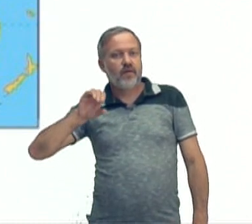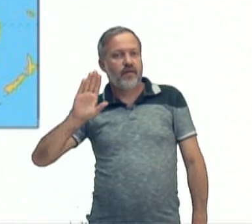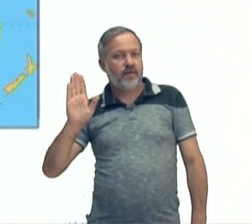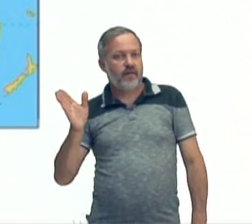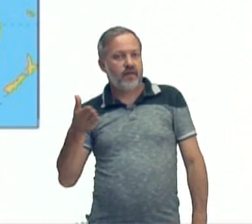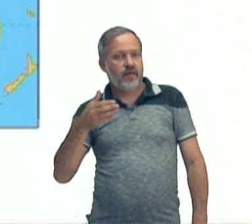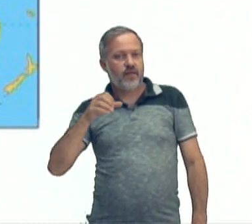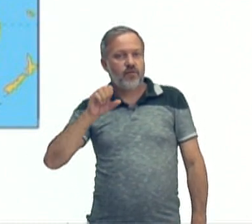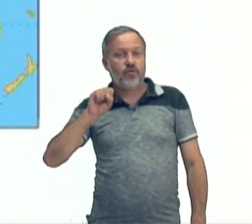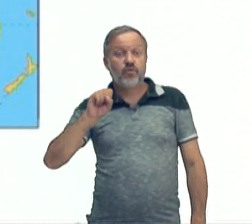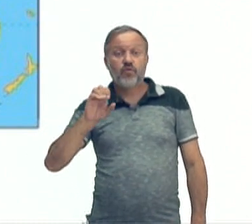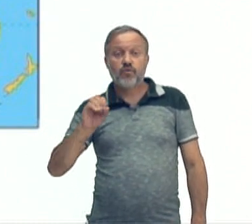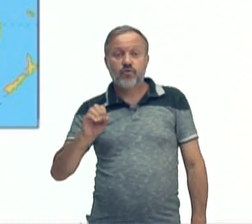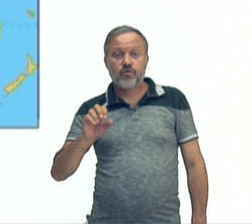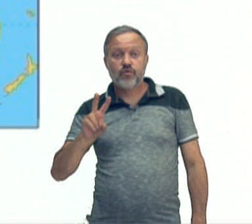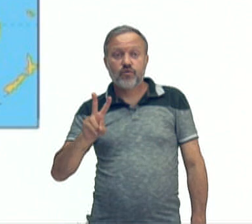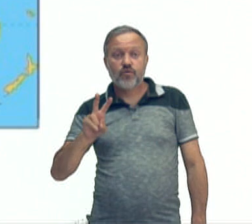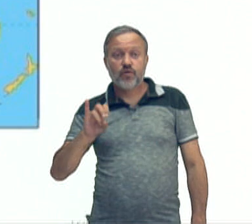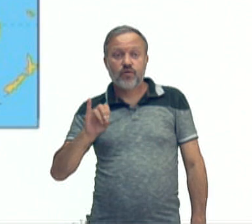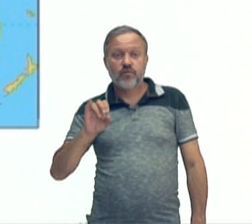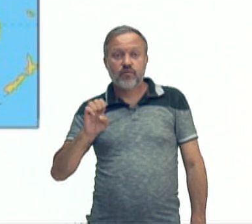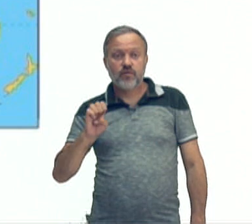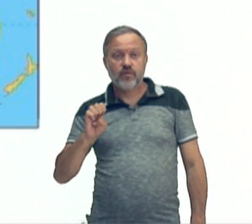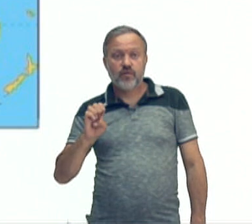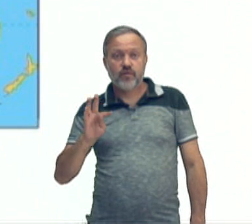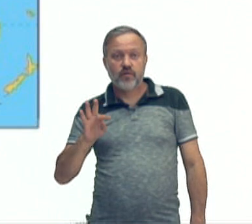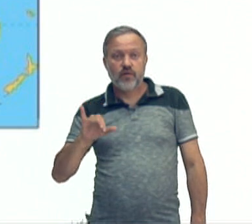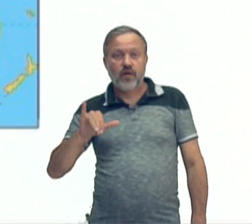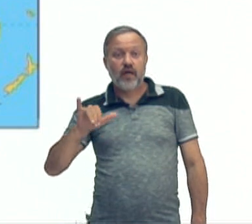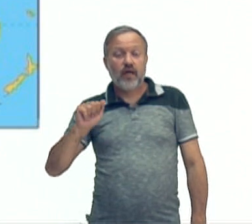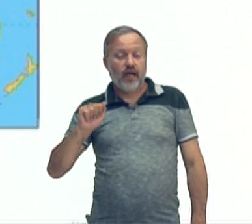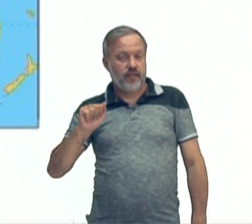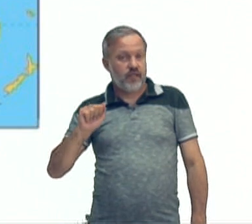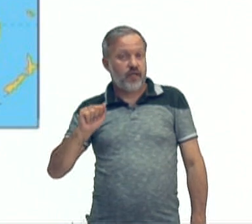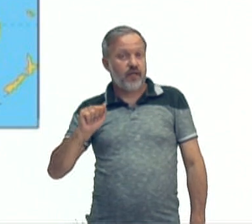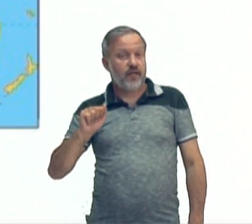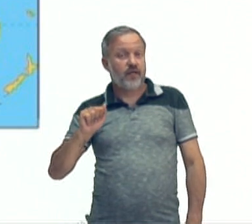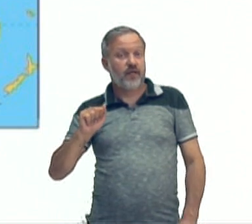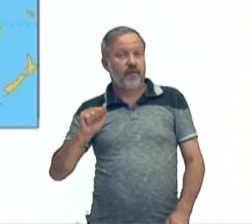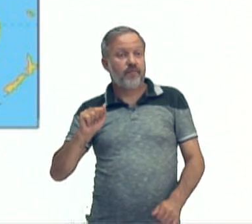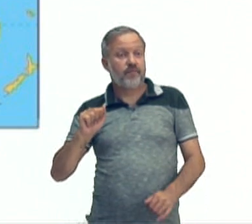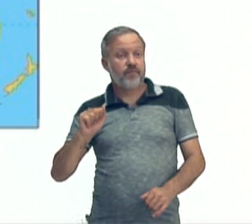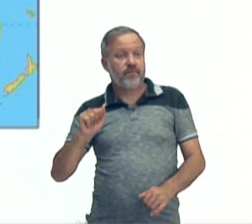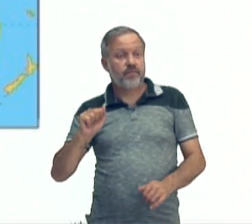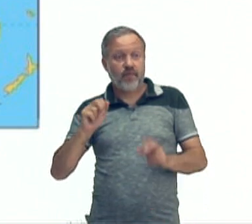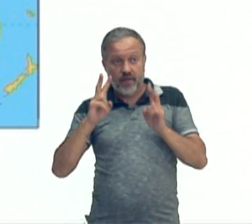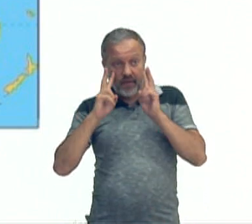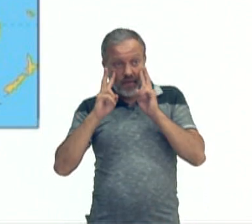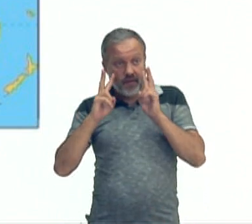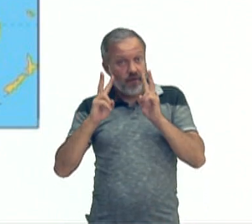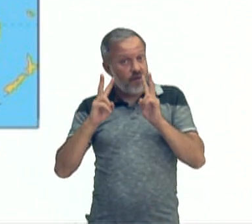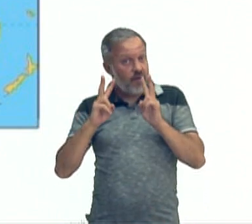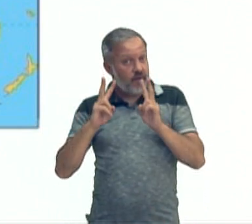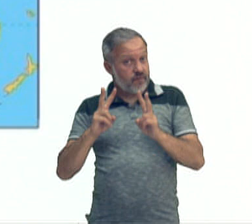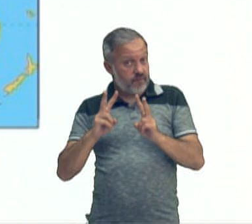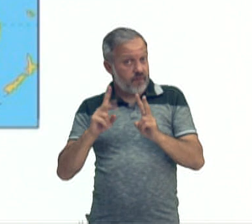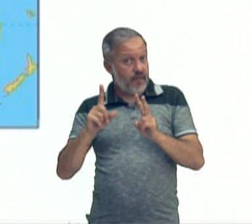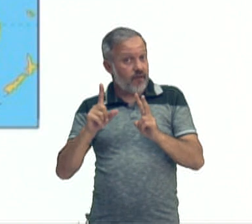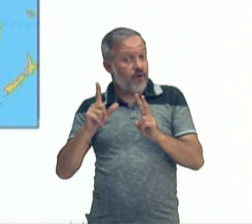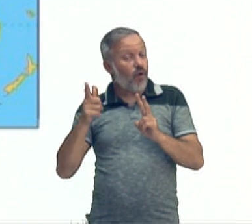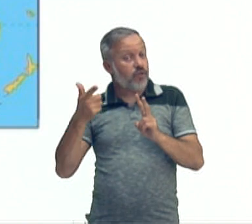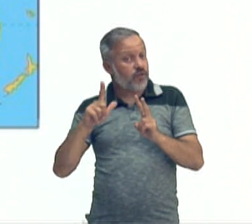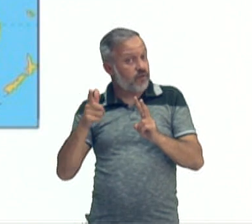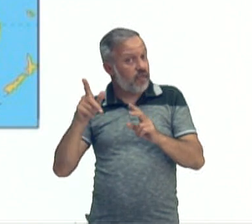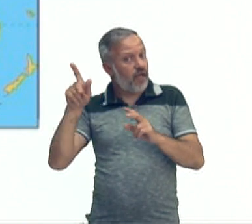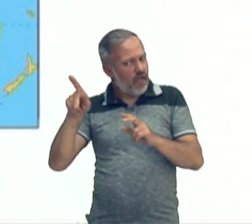Soviéticas, na região dos Balcãs, por exemplo, a antiga Iugoslávia. Tudo isso remonta ao período da Guerra